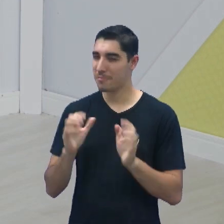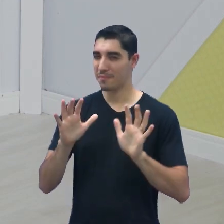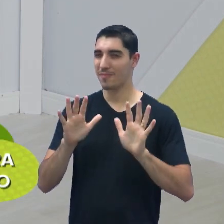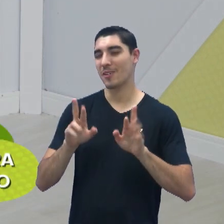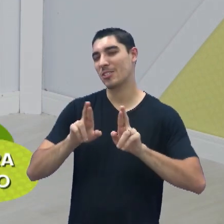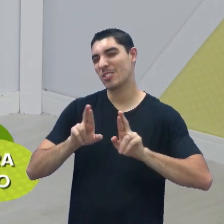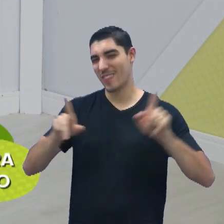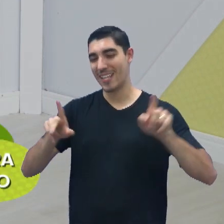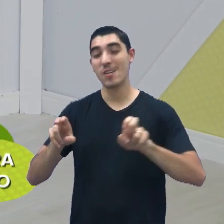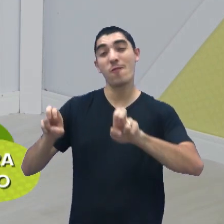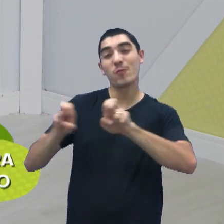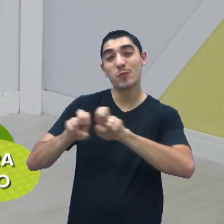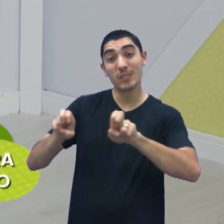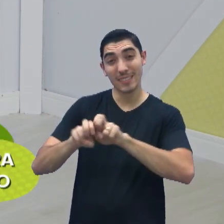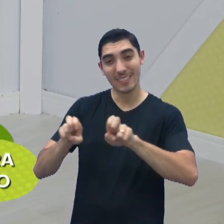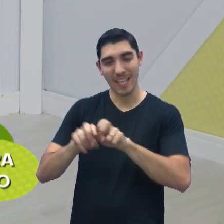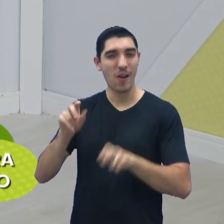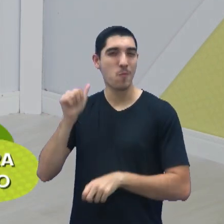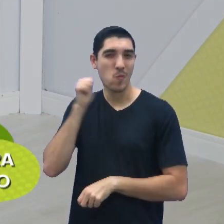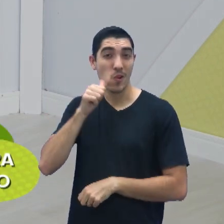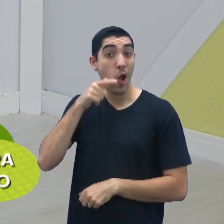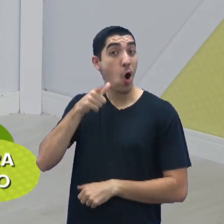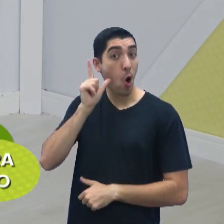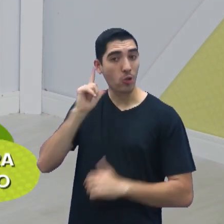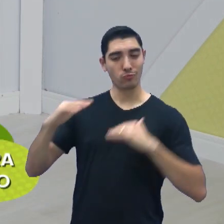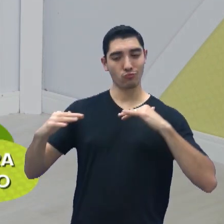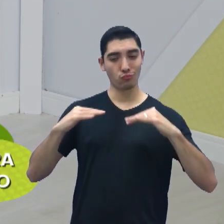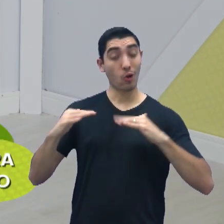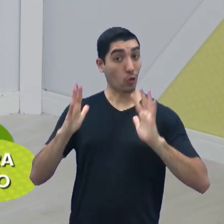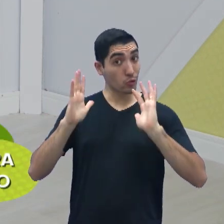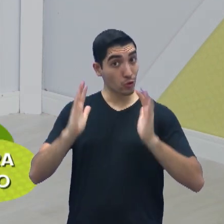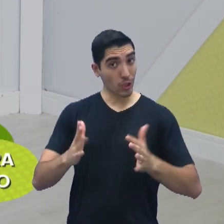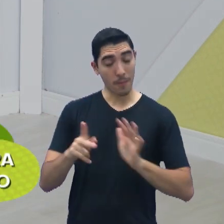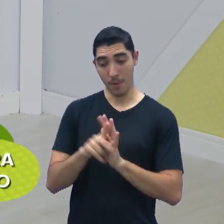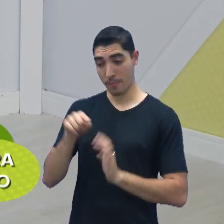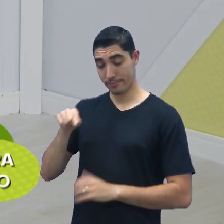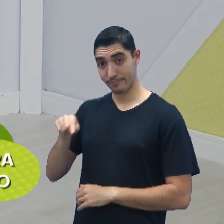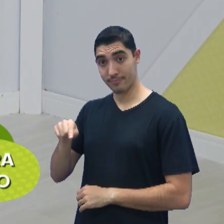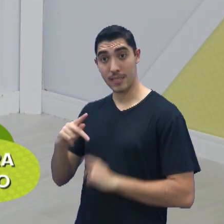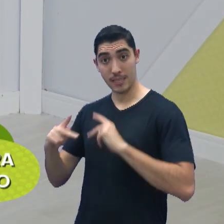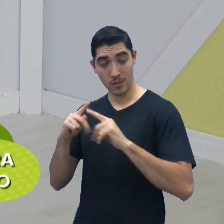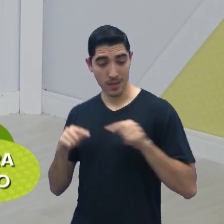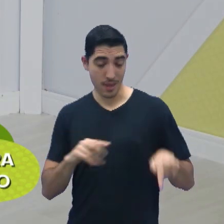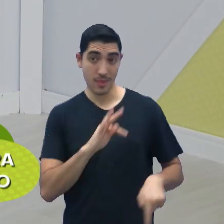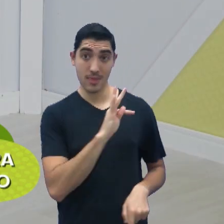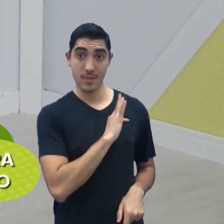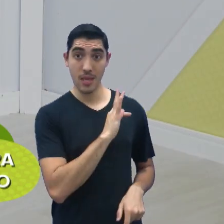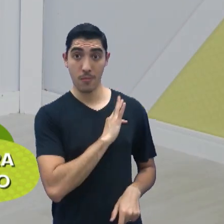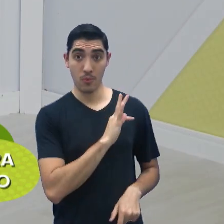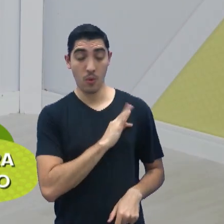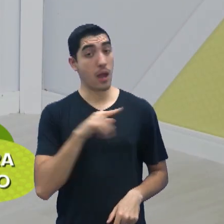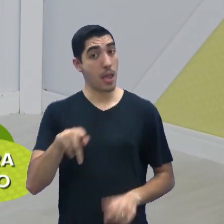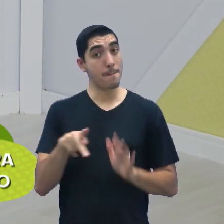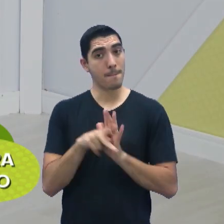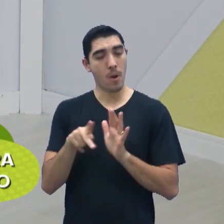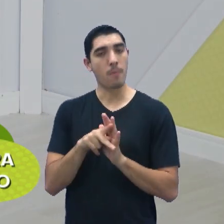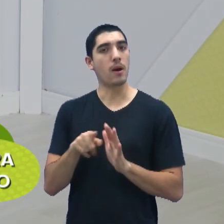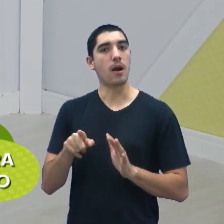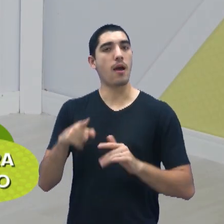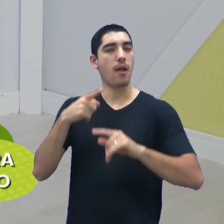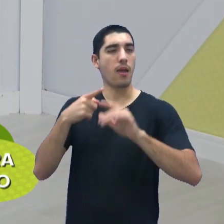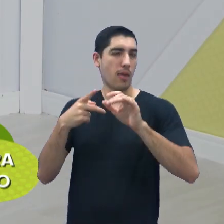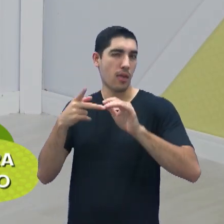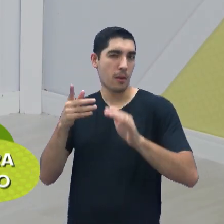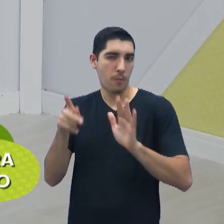Feminino recebeu ontem à noite no ginásio do Altos de Santana a equipe do Taboão da Serra, pela 6ª rodada da fase de classificação